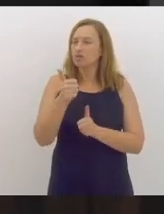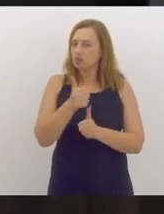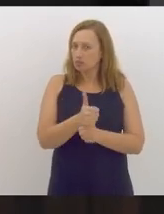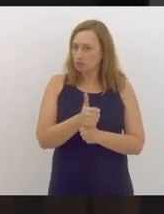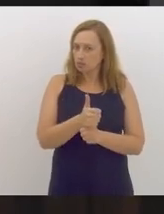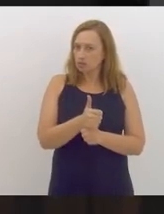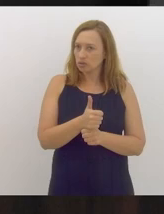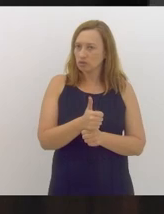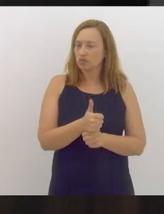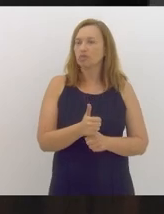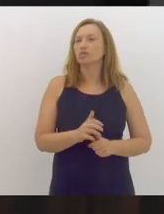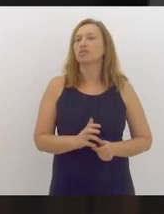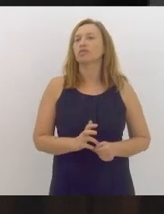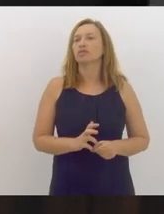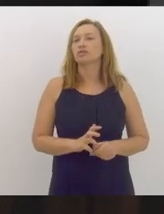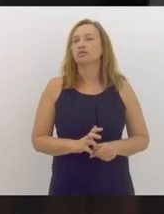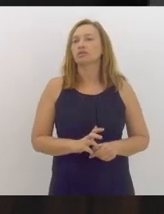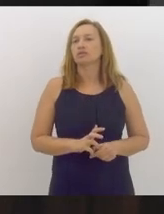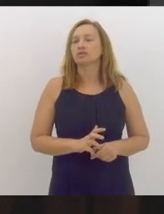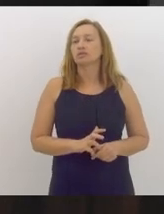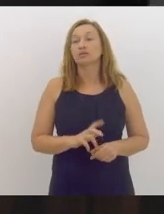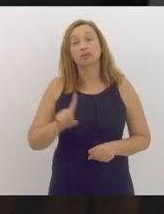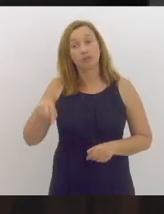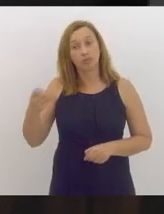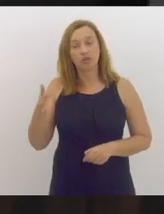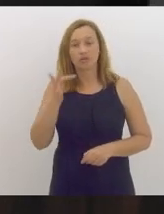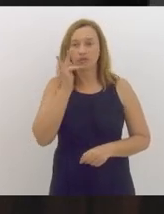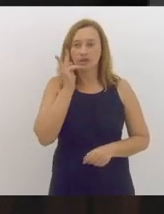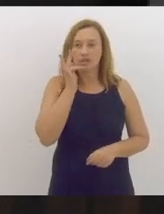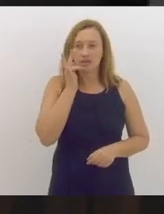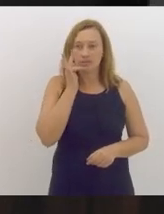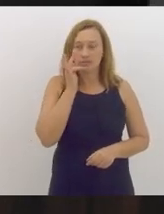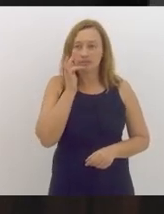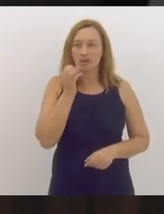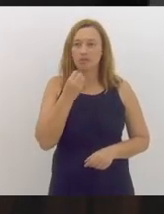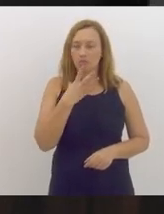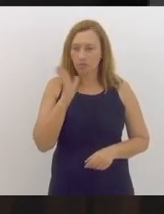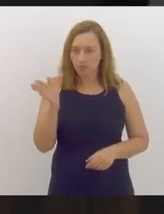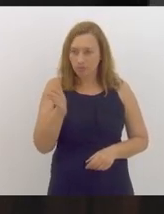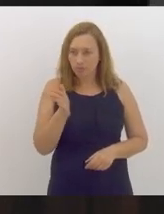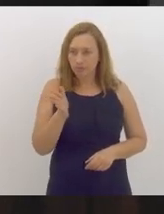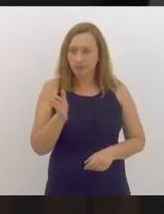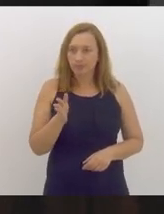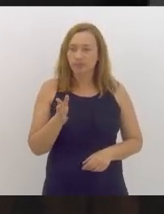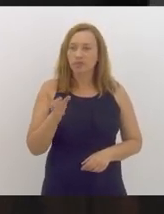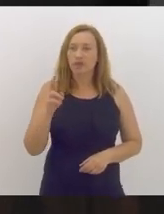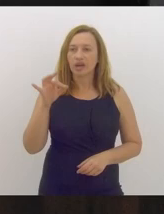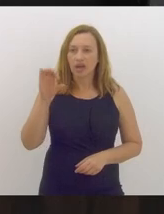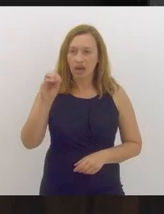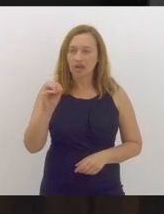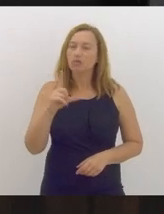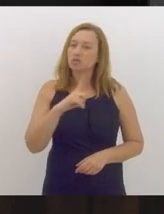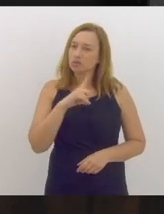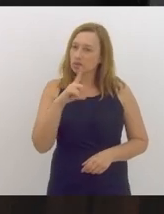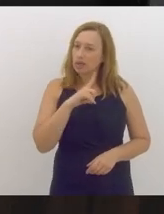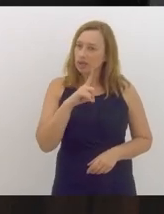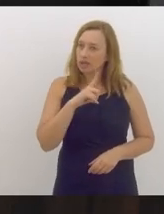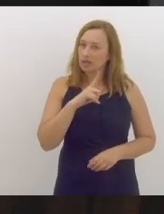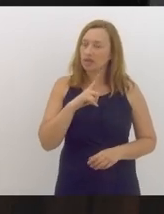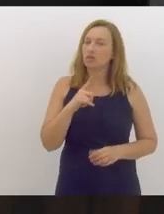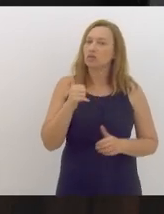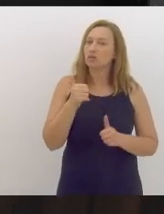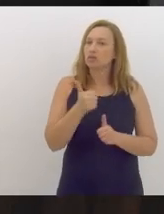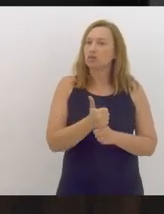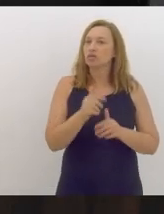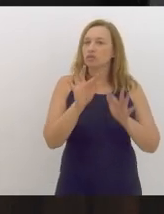substitutivo. Depois, Jorge, seria bom... Declaração de voto. O Ricardo tem o texto do